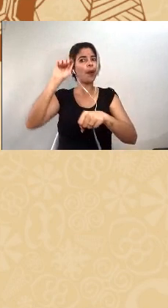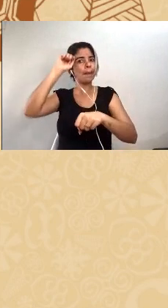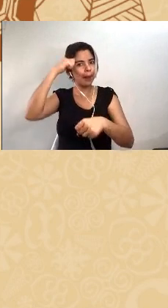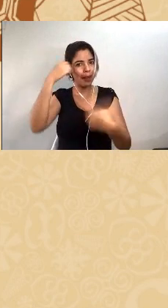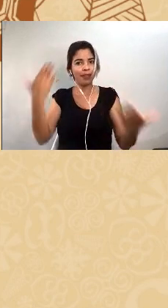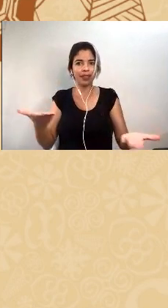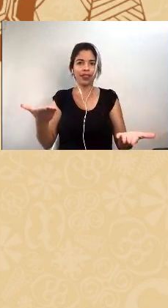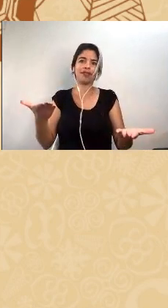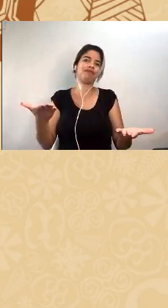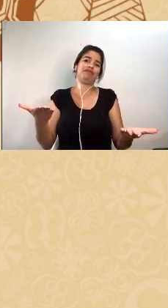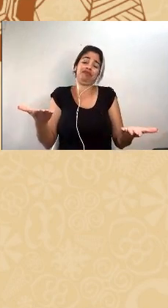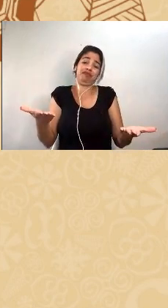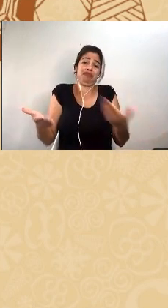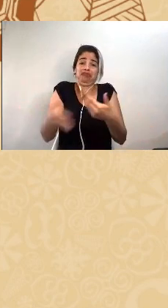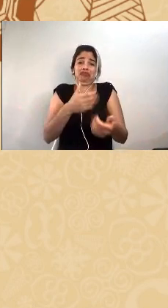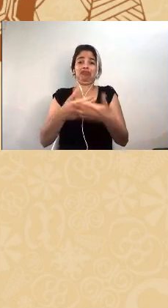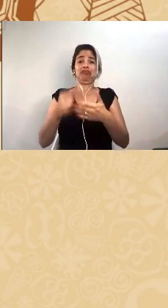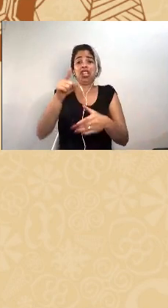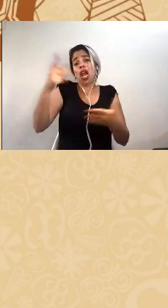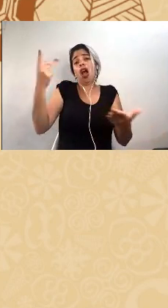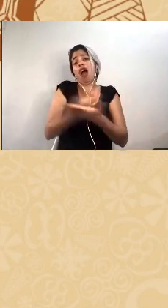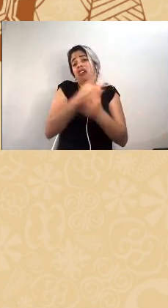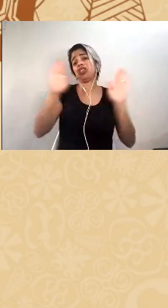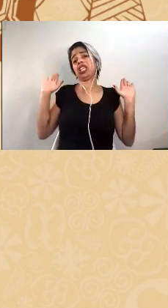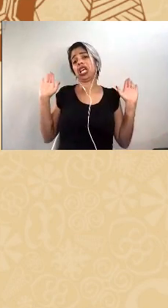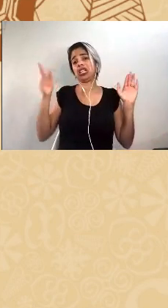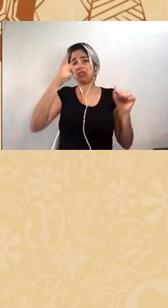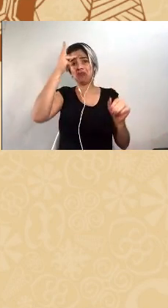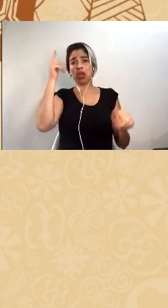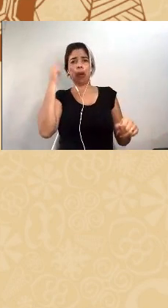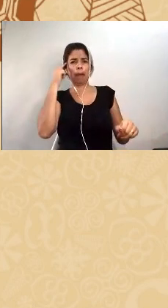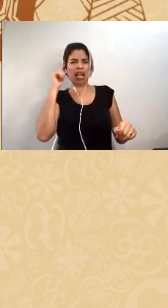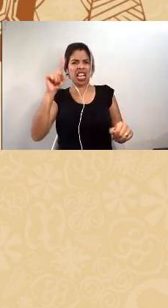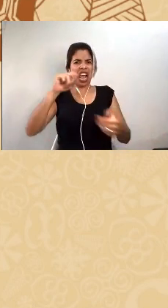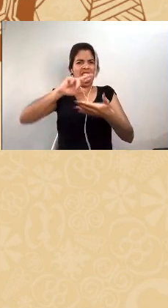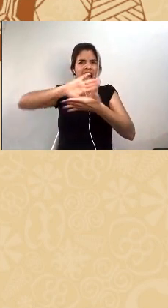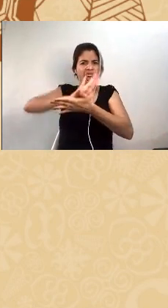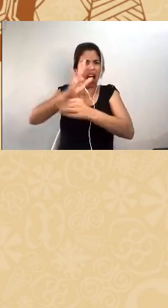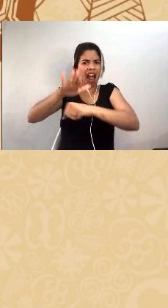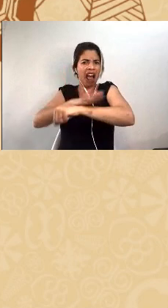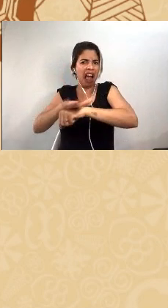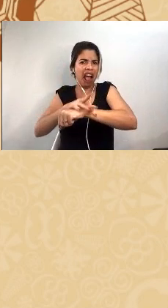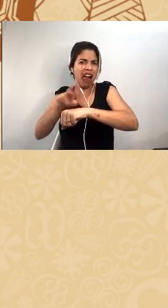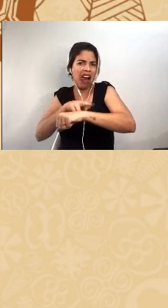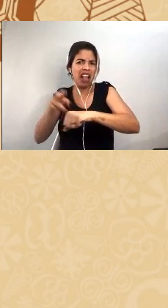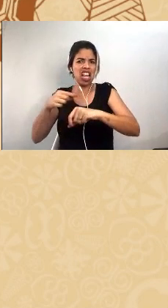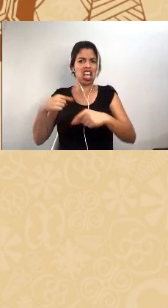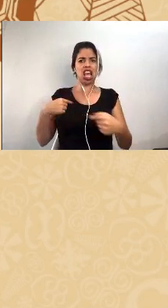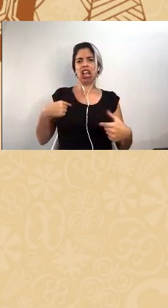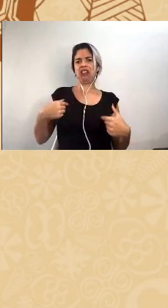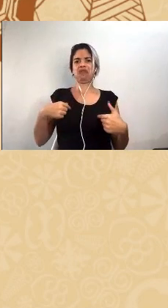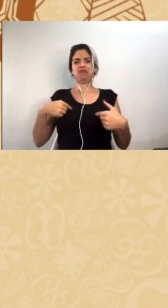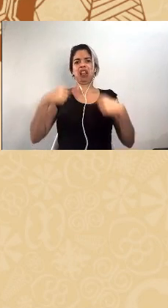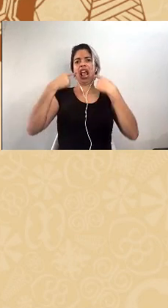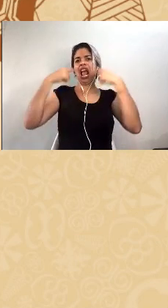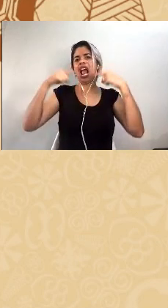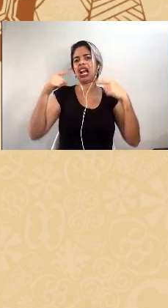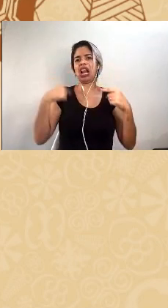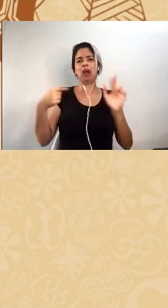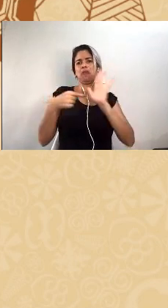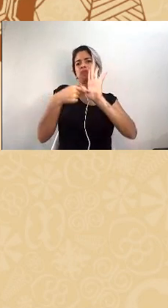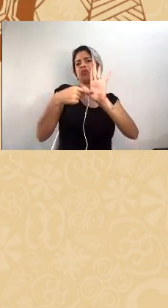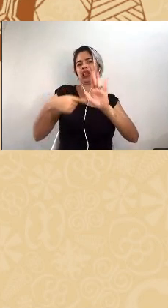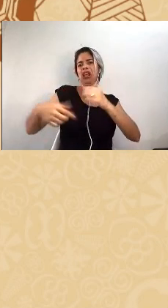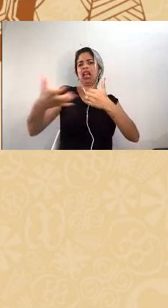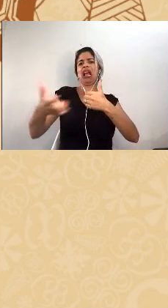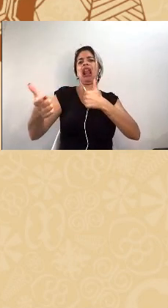É isso. É isso que acontece, gente. As pessoas acham que quando eu falo de racismo, eu tô de mimimi, que eu tô militando, querendo aparecer, que eu tô querendo like.